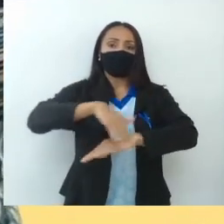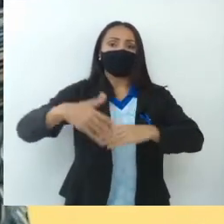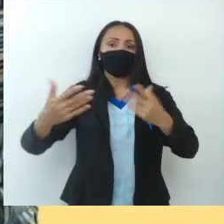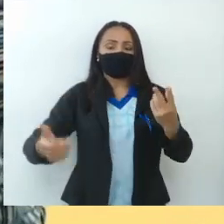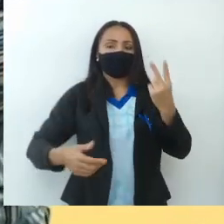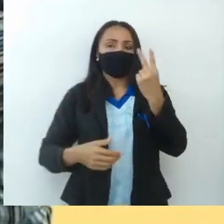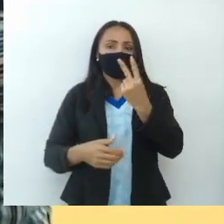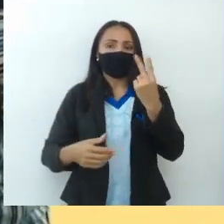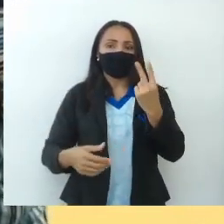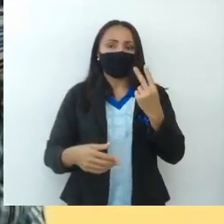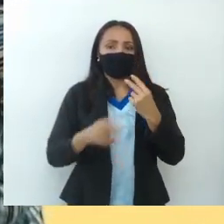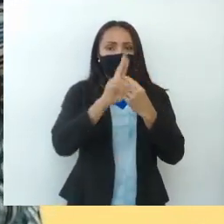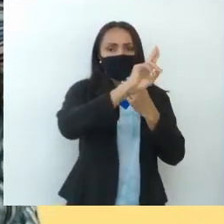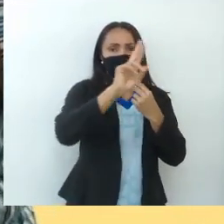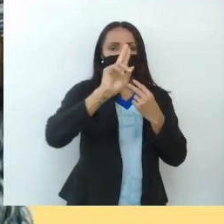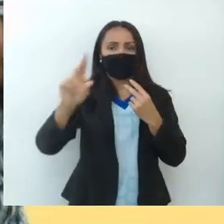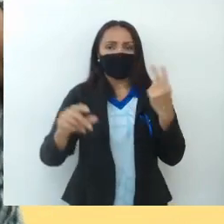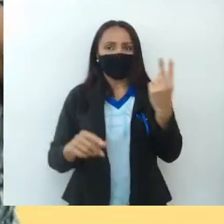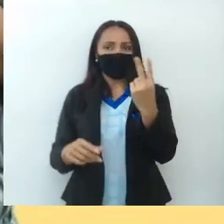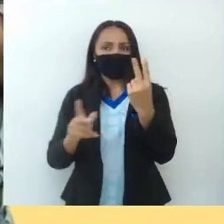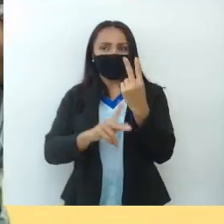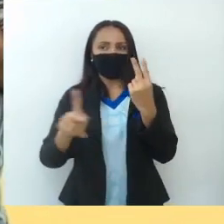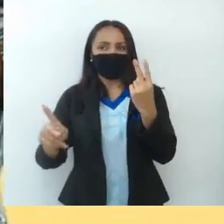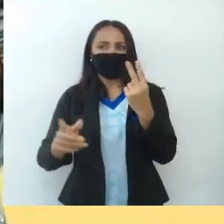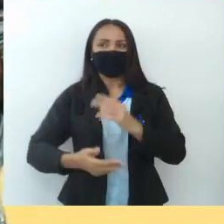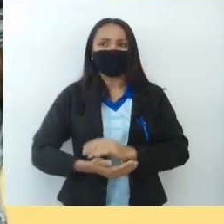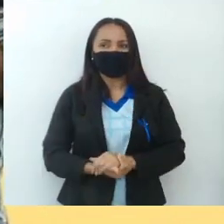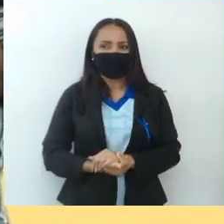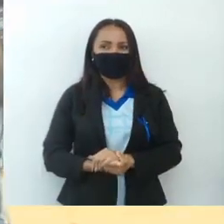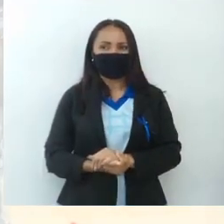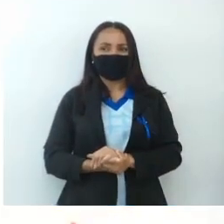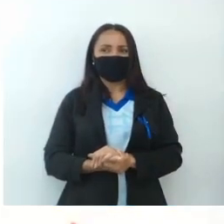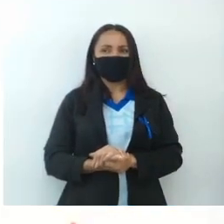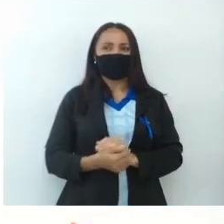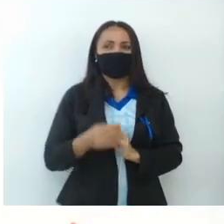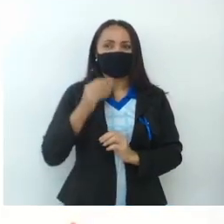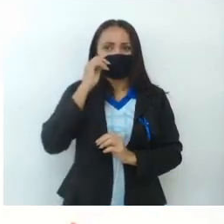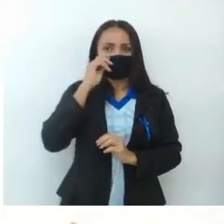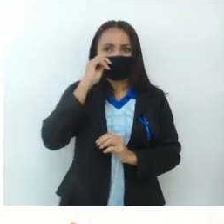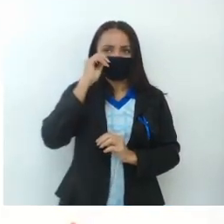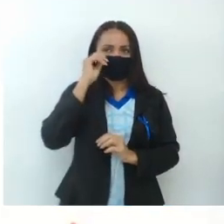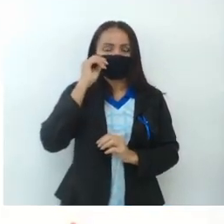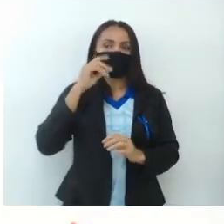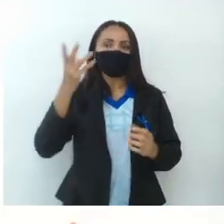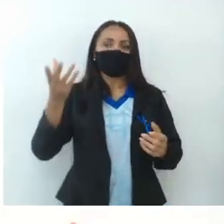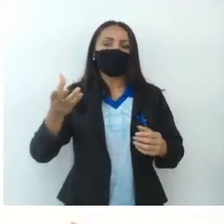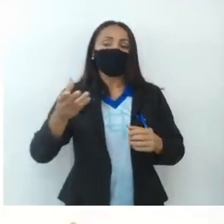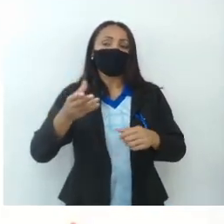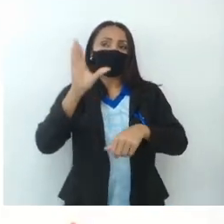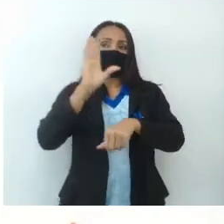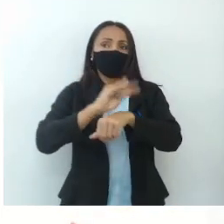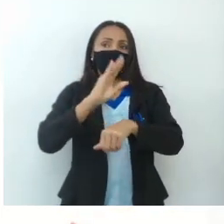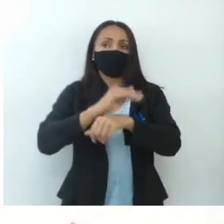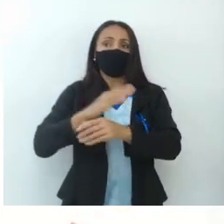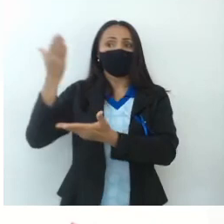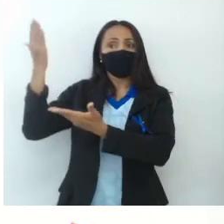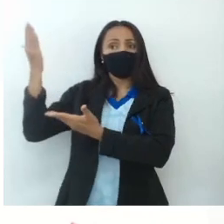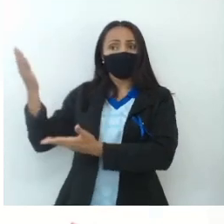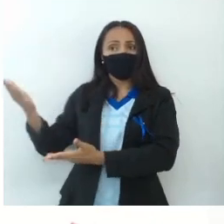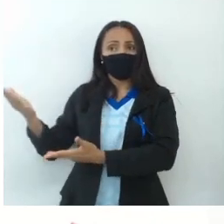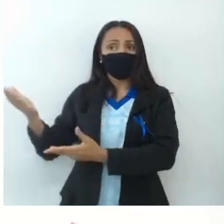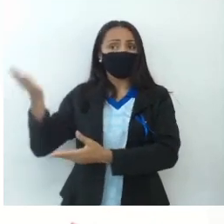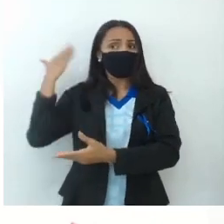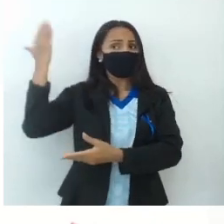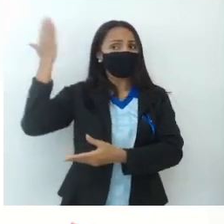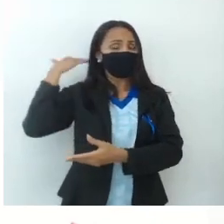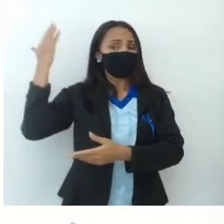Tavares. É isso aí. Nós temos aqui na tela uma foto outra vez da Conde da Boa Vista. Isso aqui.